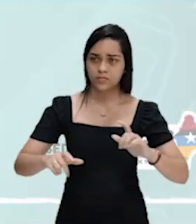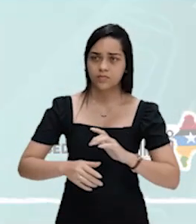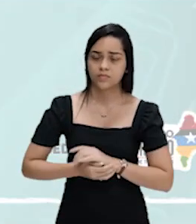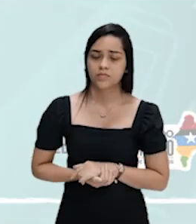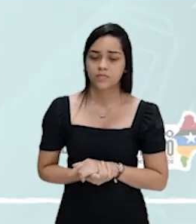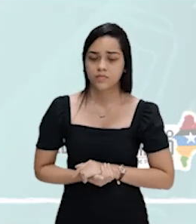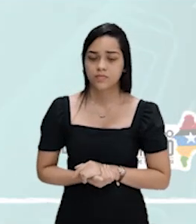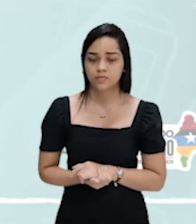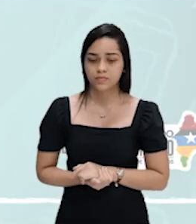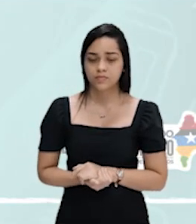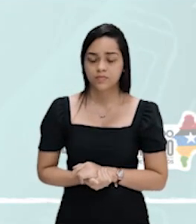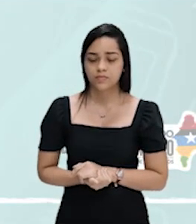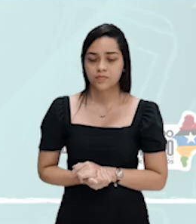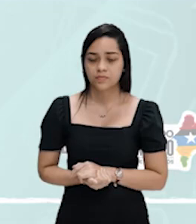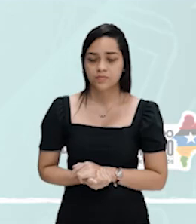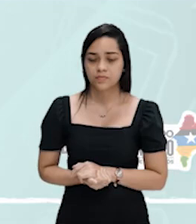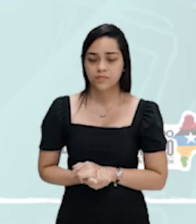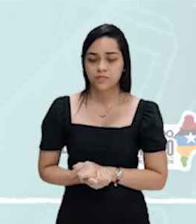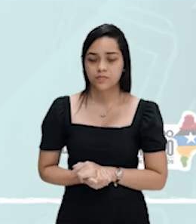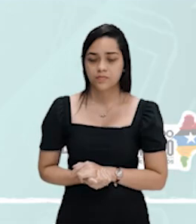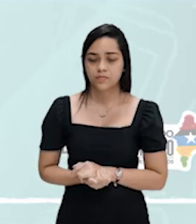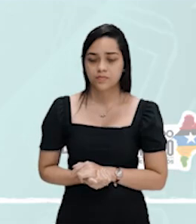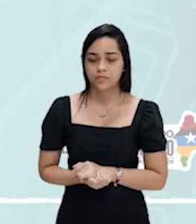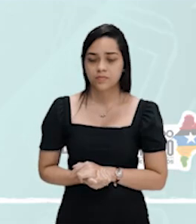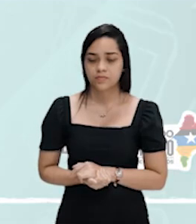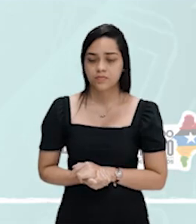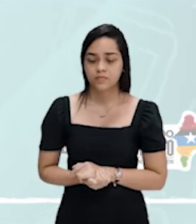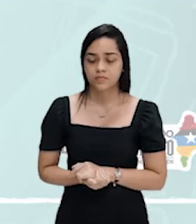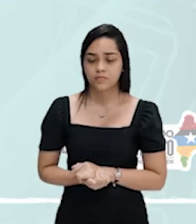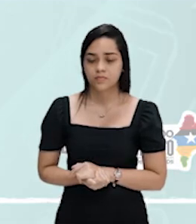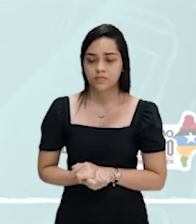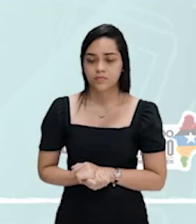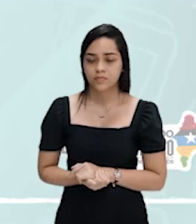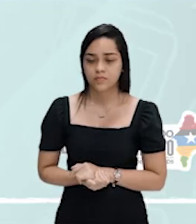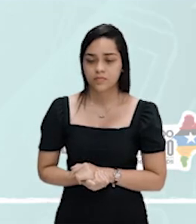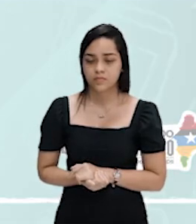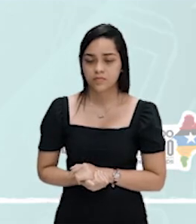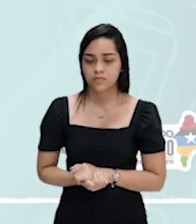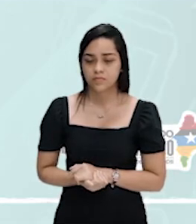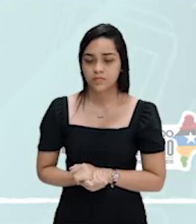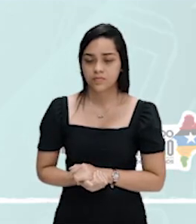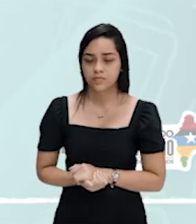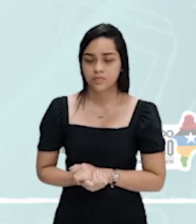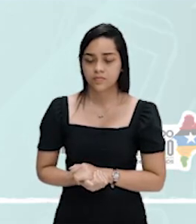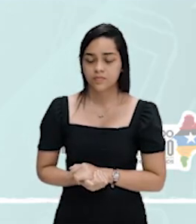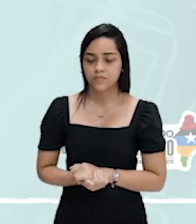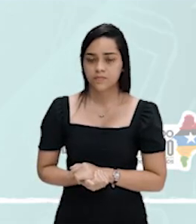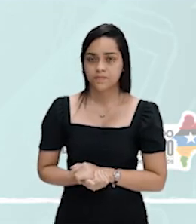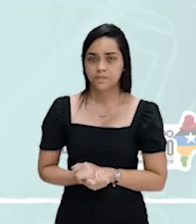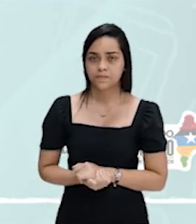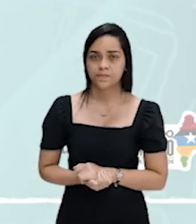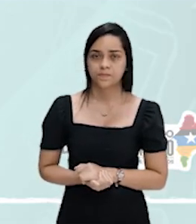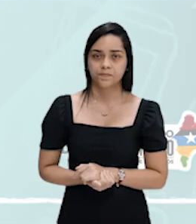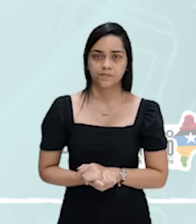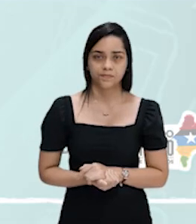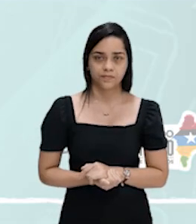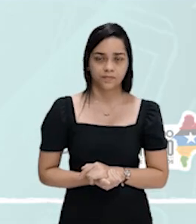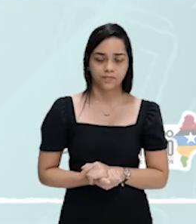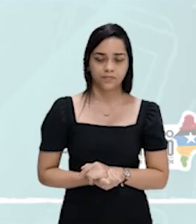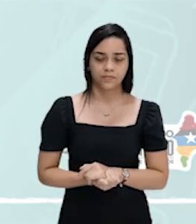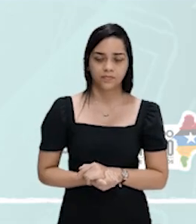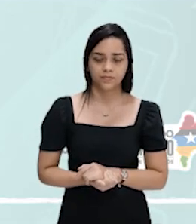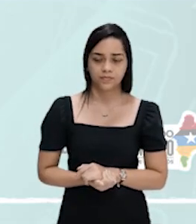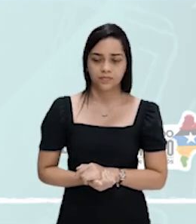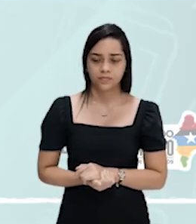tela a o lado policial ou de guerra com os Estados Unidos construindo Muros E fortalecendo